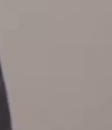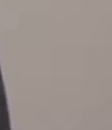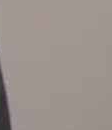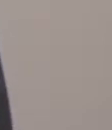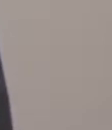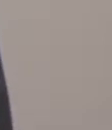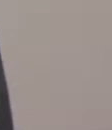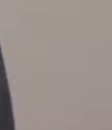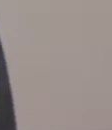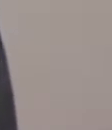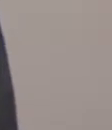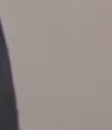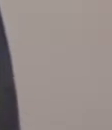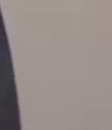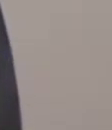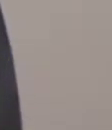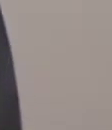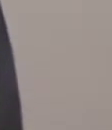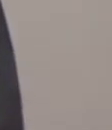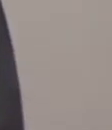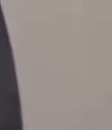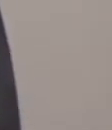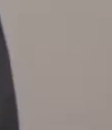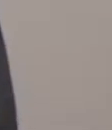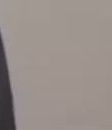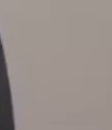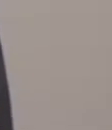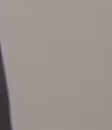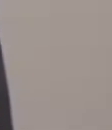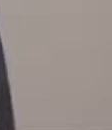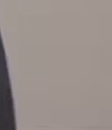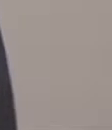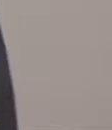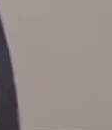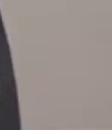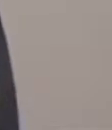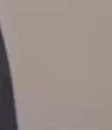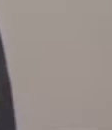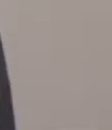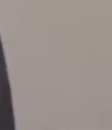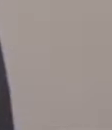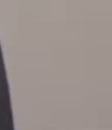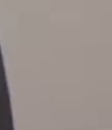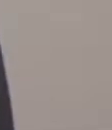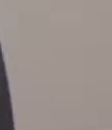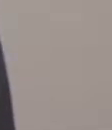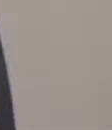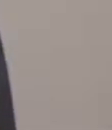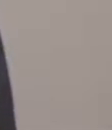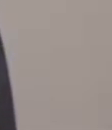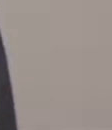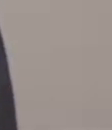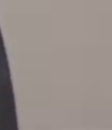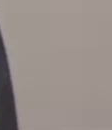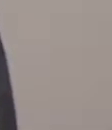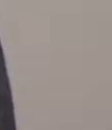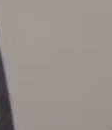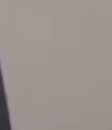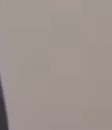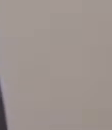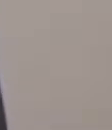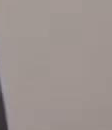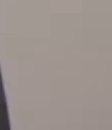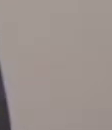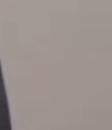pobres, mendigos, enfim, nós não podemos tratar essas pessoas como pessoas de segunda categoria. Senão nós corremos o